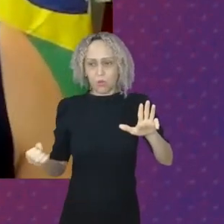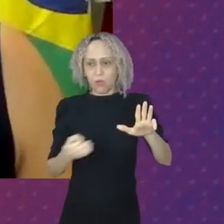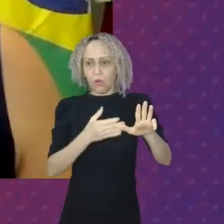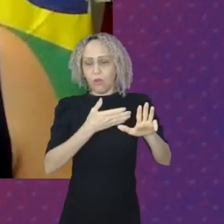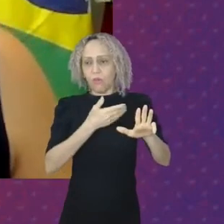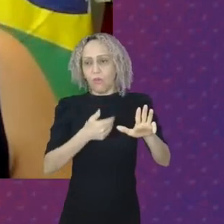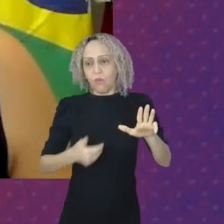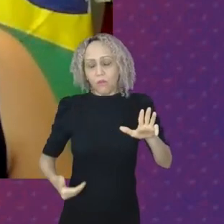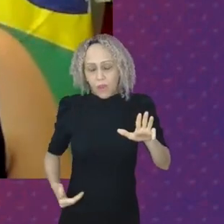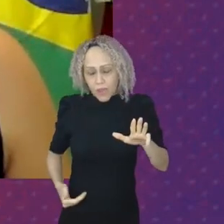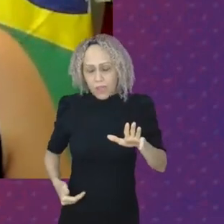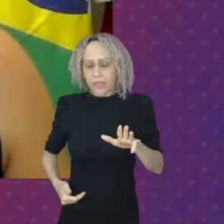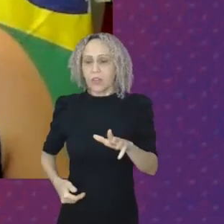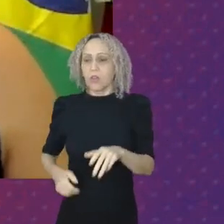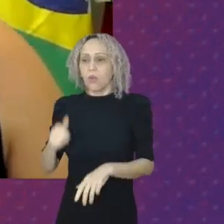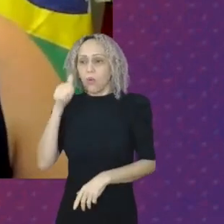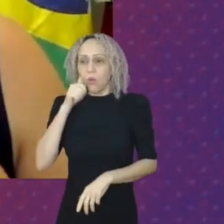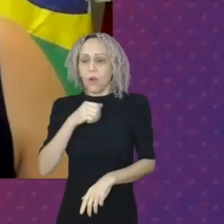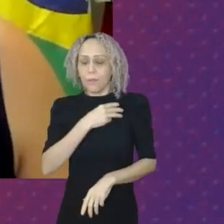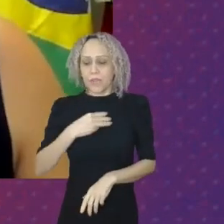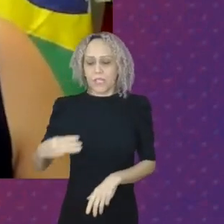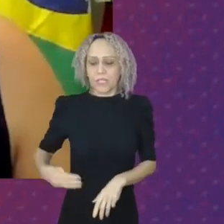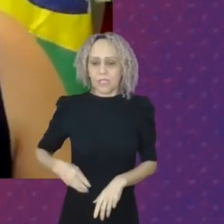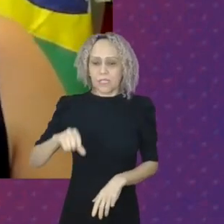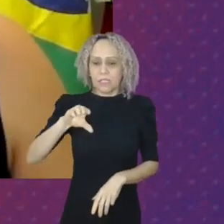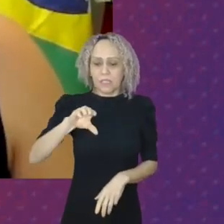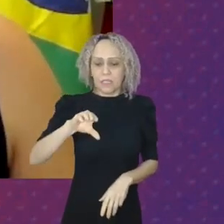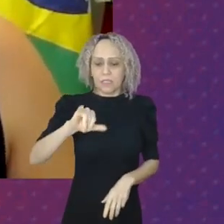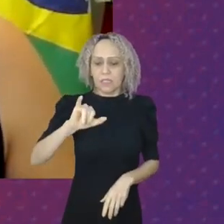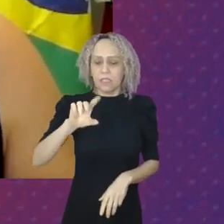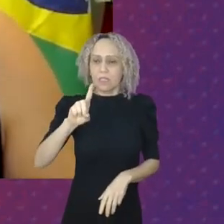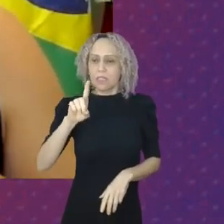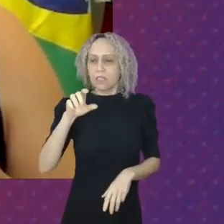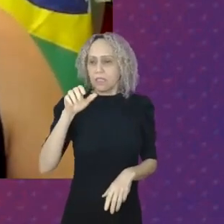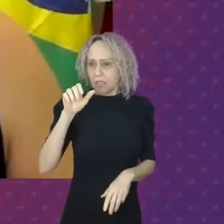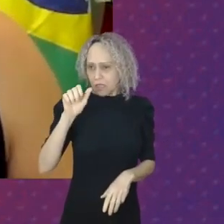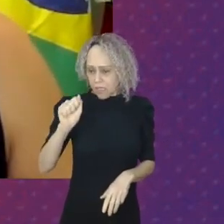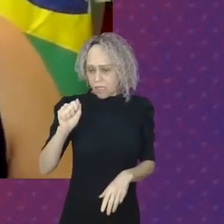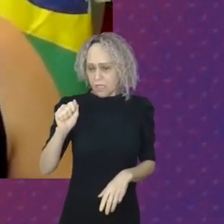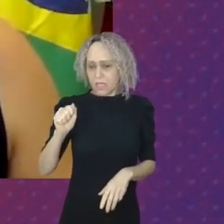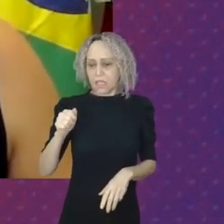ministra Cida à frente do Ministério das Mulheres, numa perspectiva interministerial,